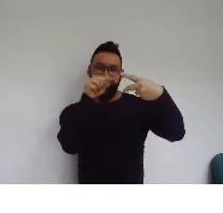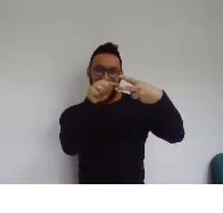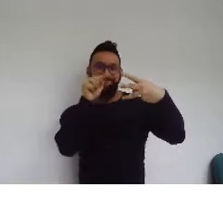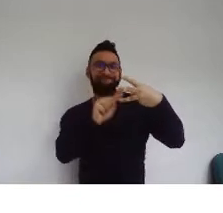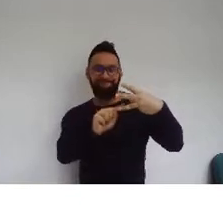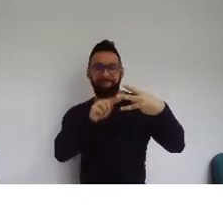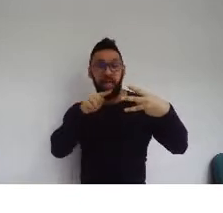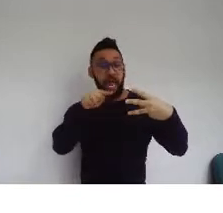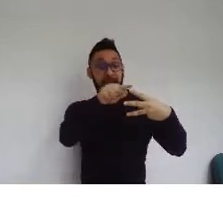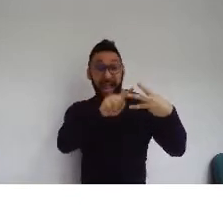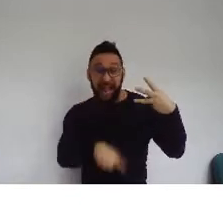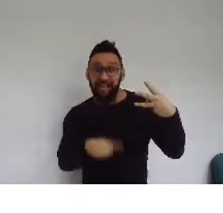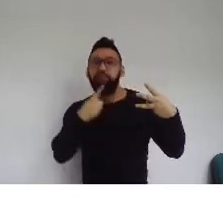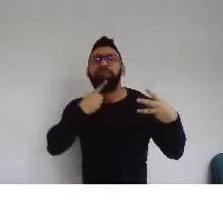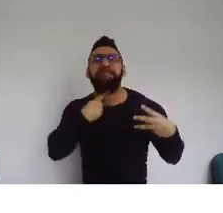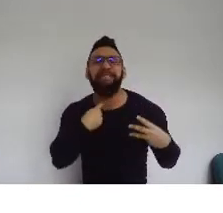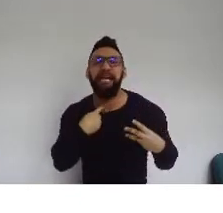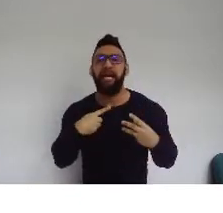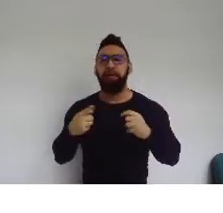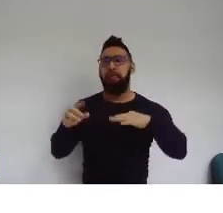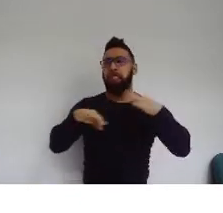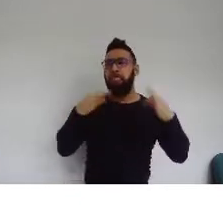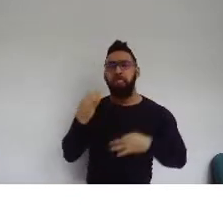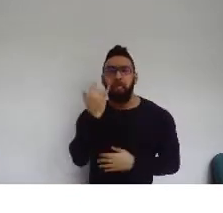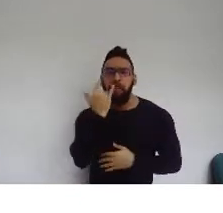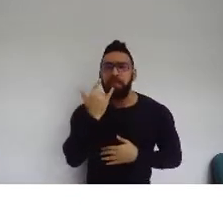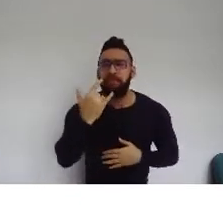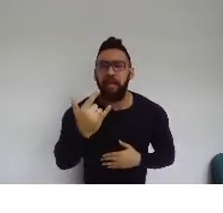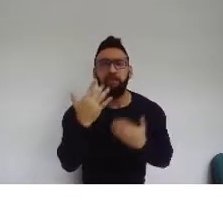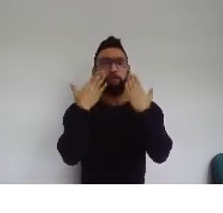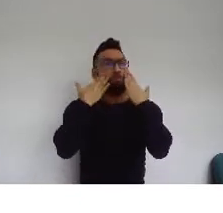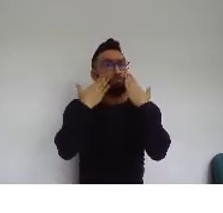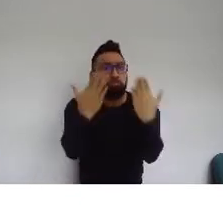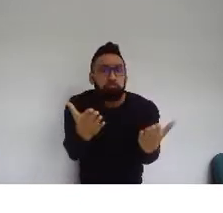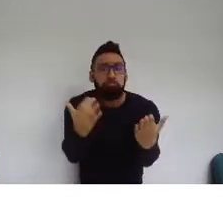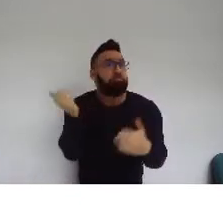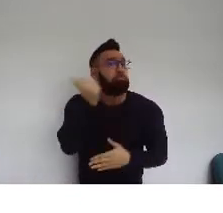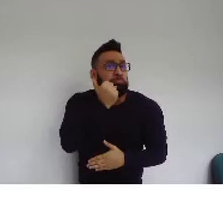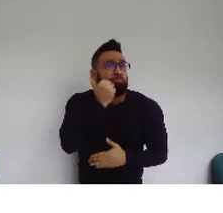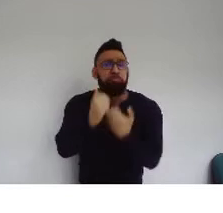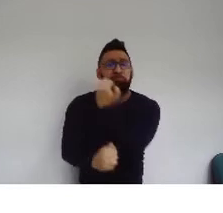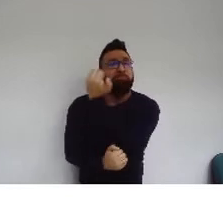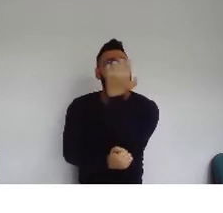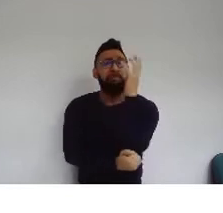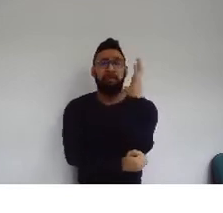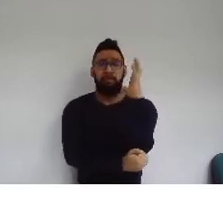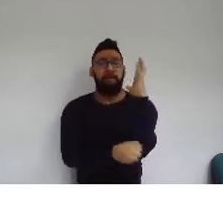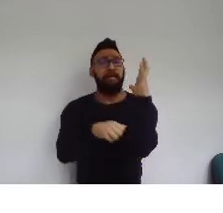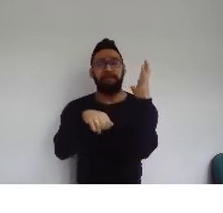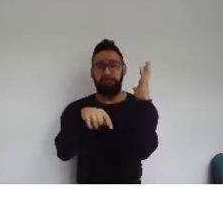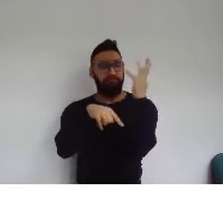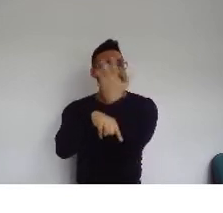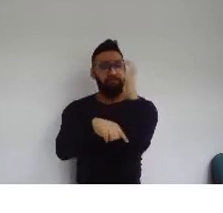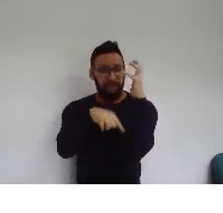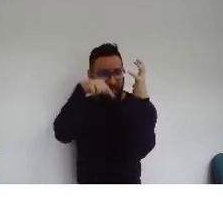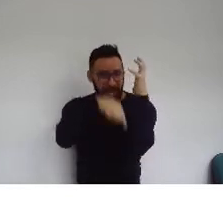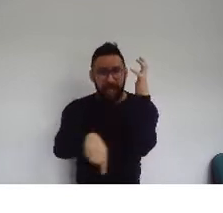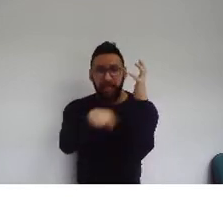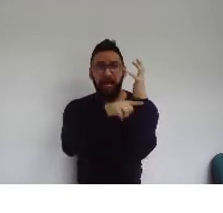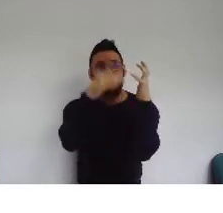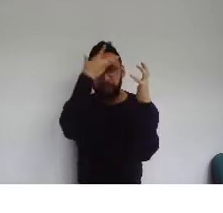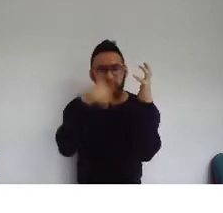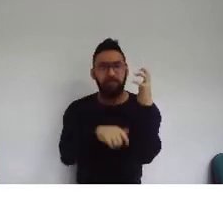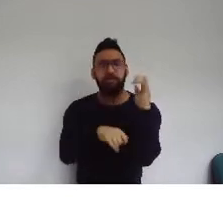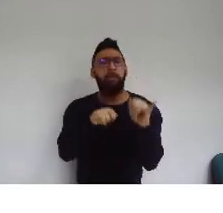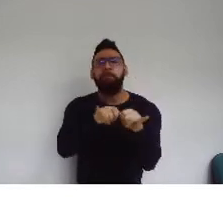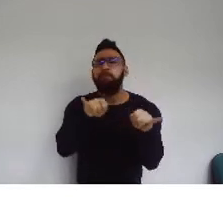semiotizam o espaço de modo diferente. No exercício proposto metodologicamente como etnografia de texto,